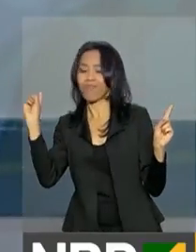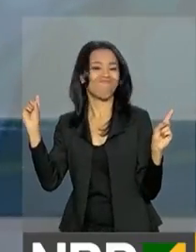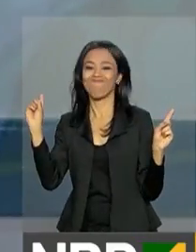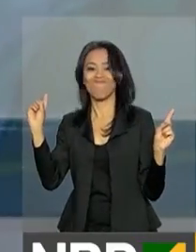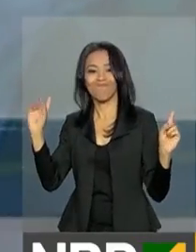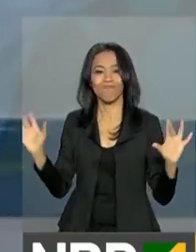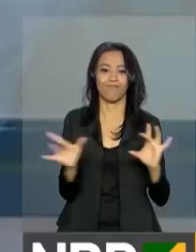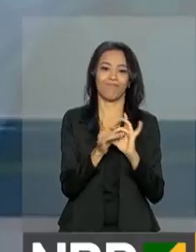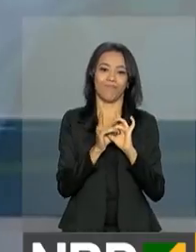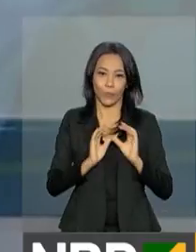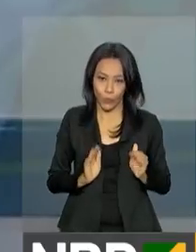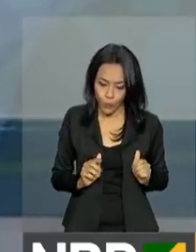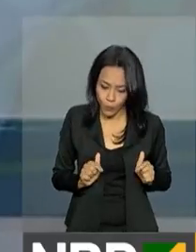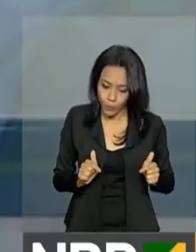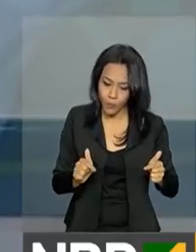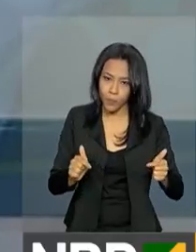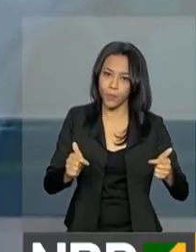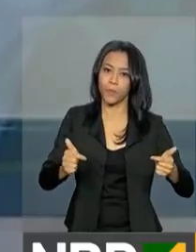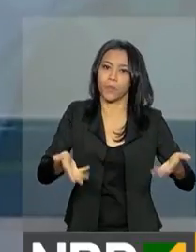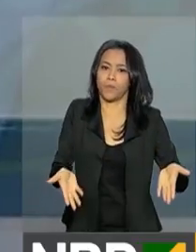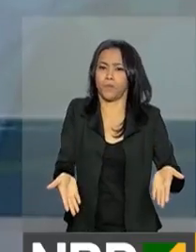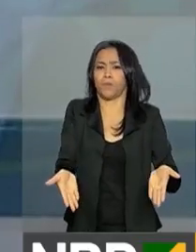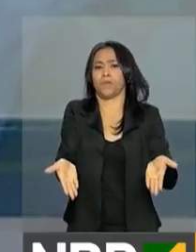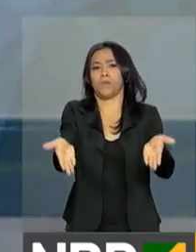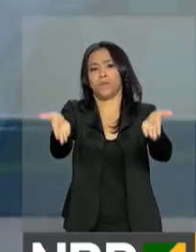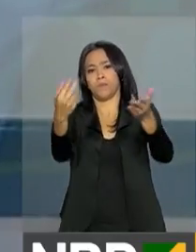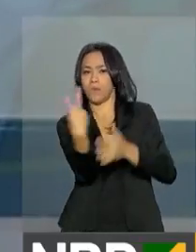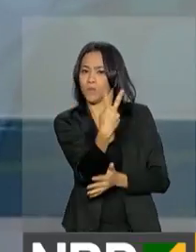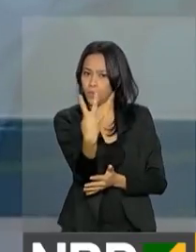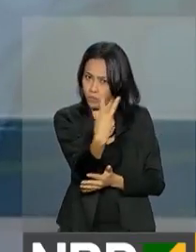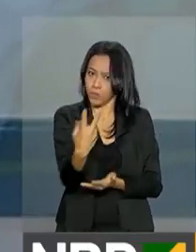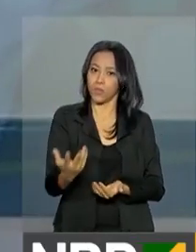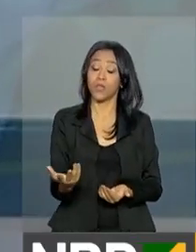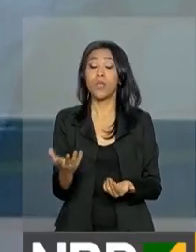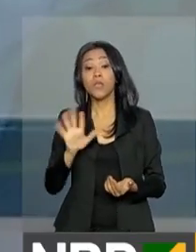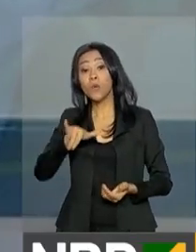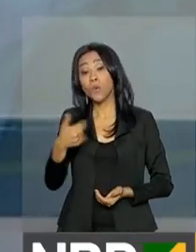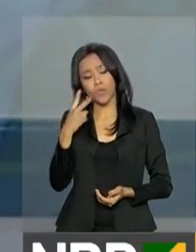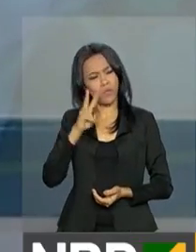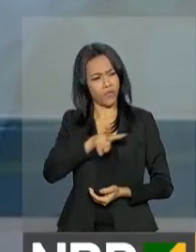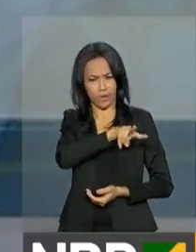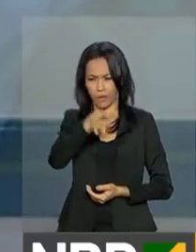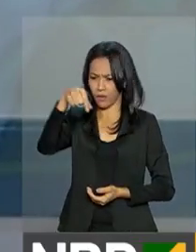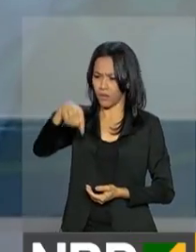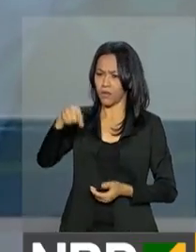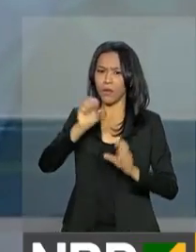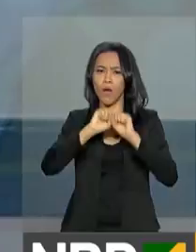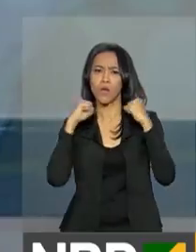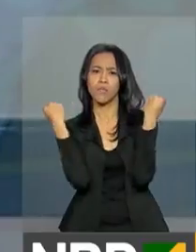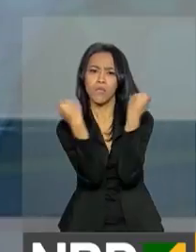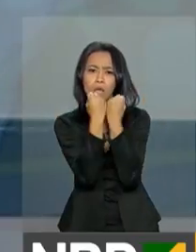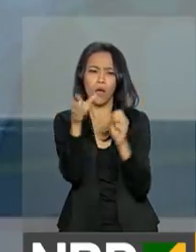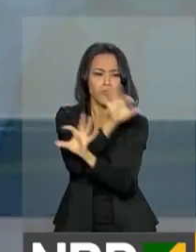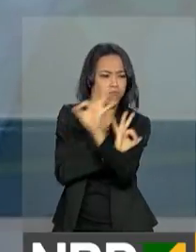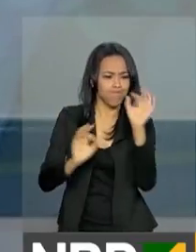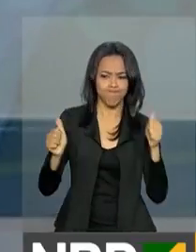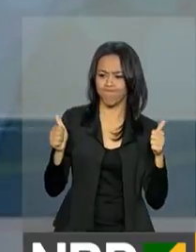portanto, quando eu vejo aqui se organizar este seminário, eu vejo que